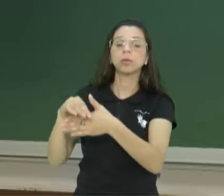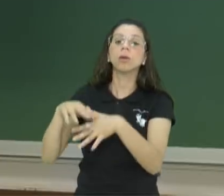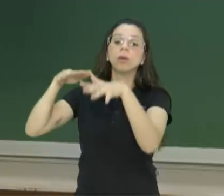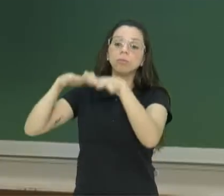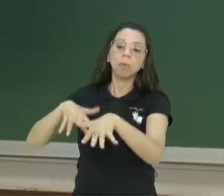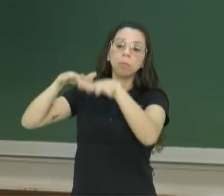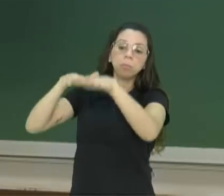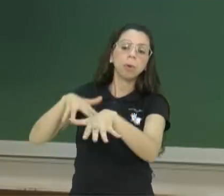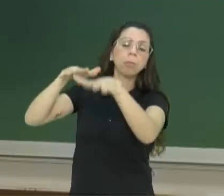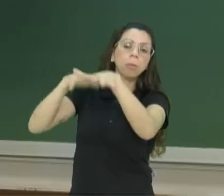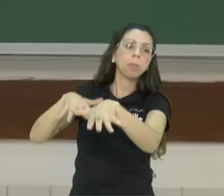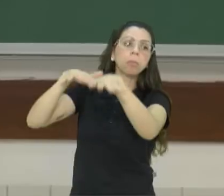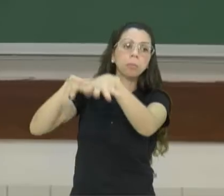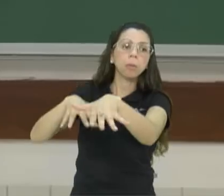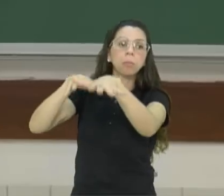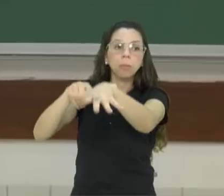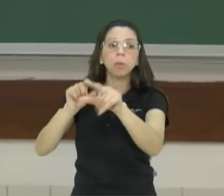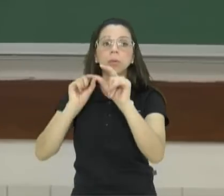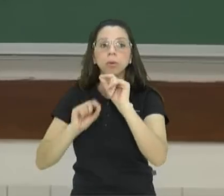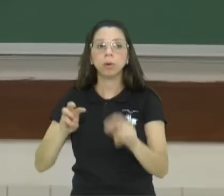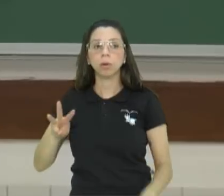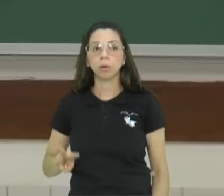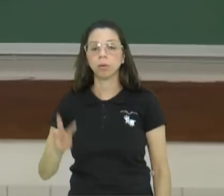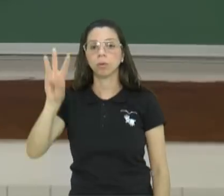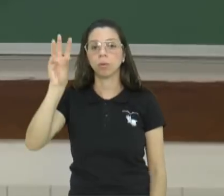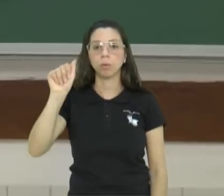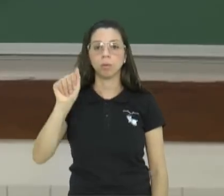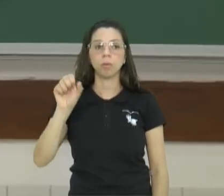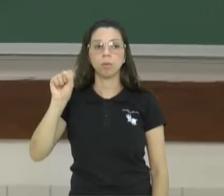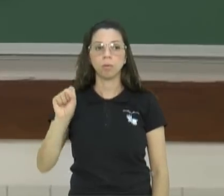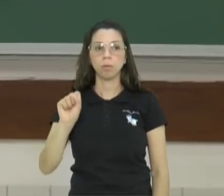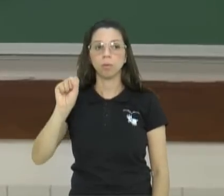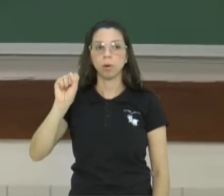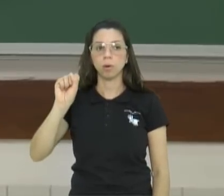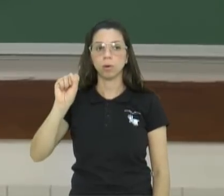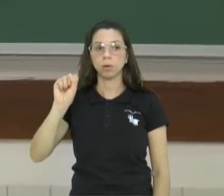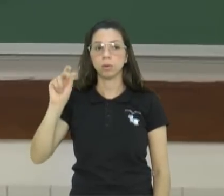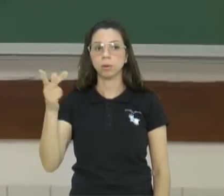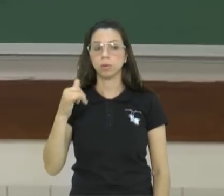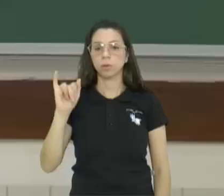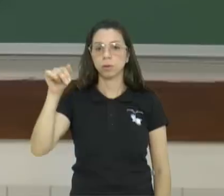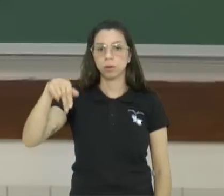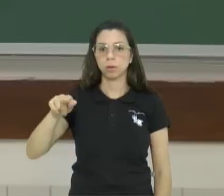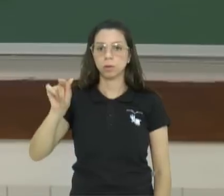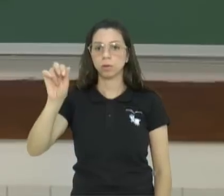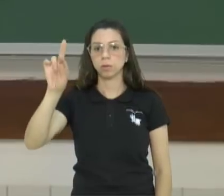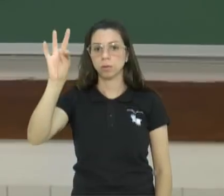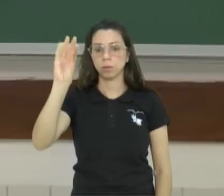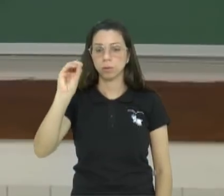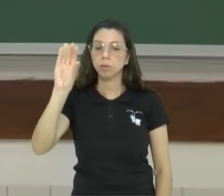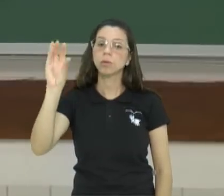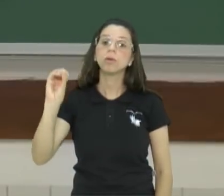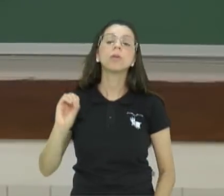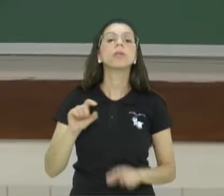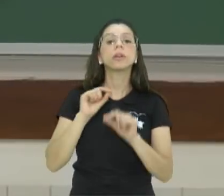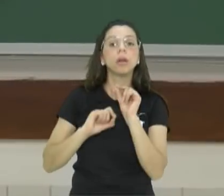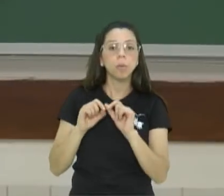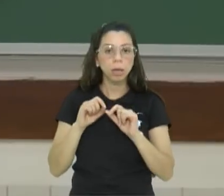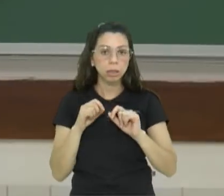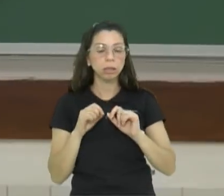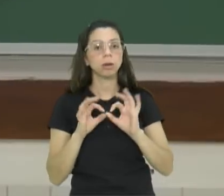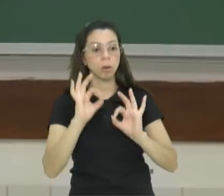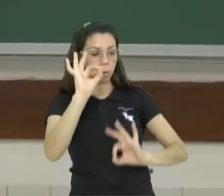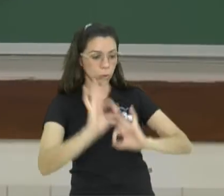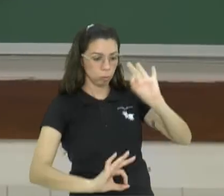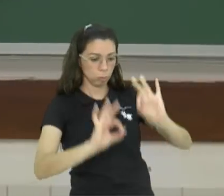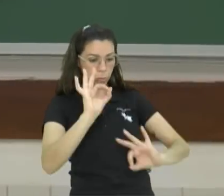em Washington. Gente, o que foi essa marcha em Washington, né? Então, ele organizou ali para defender os direitos uma marcha, como eu